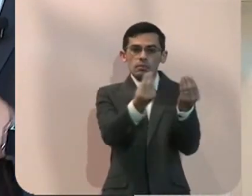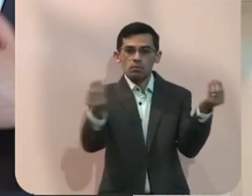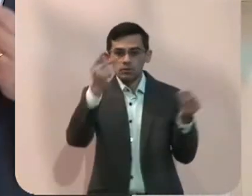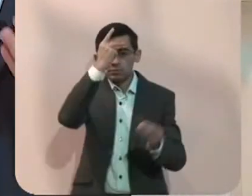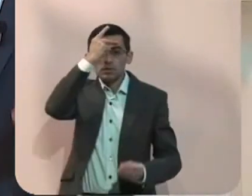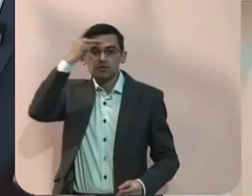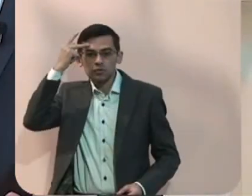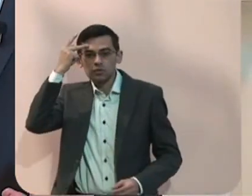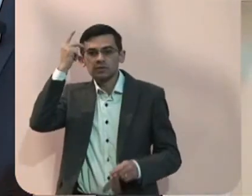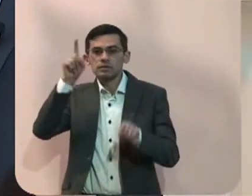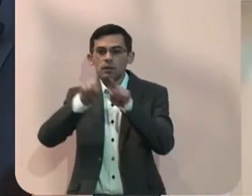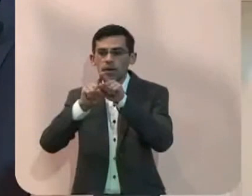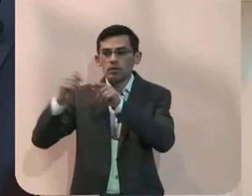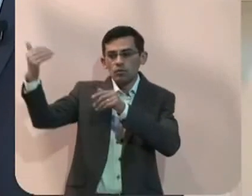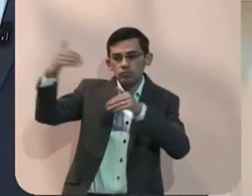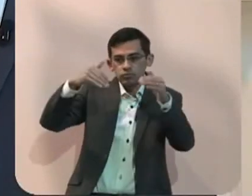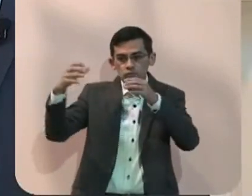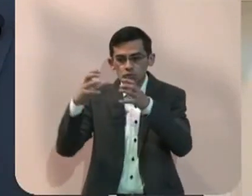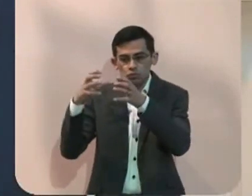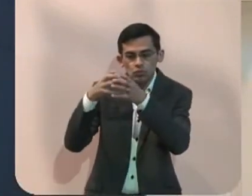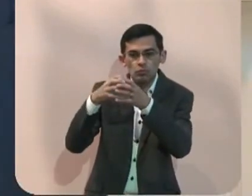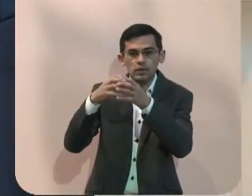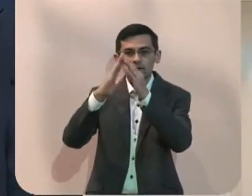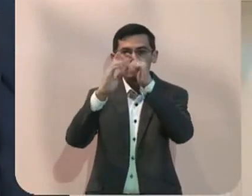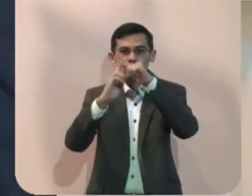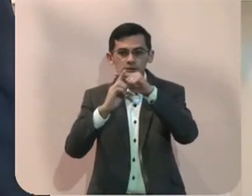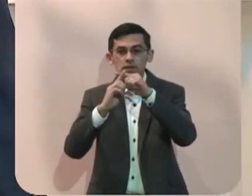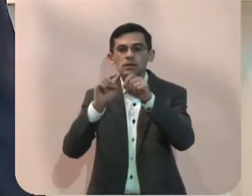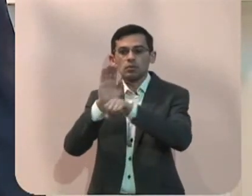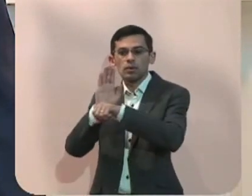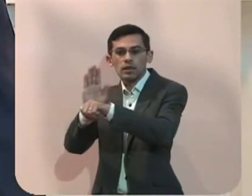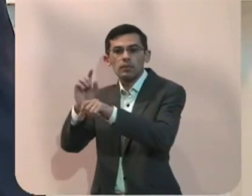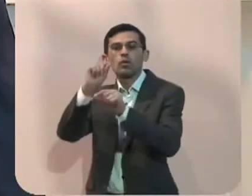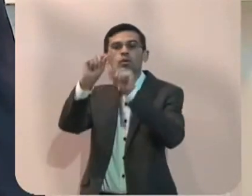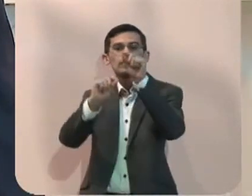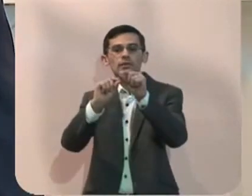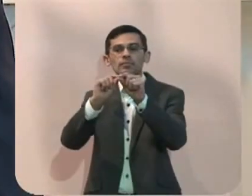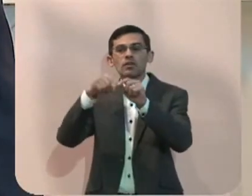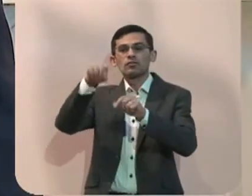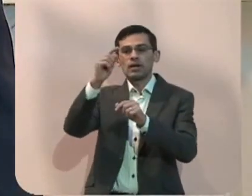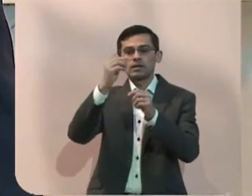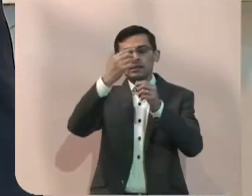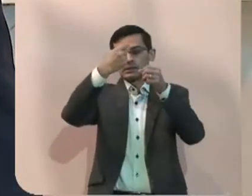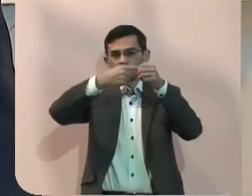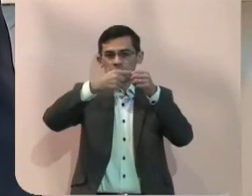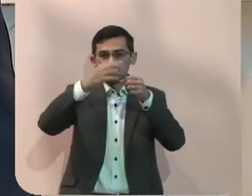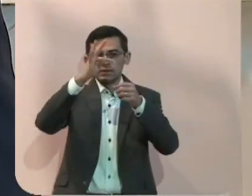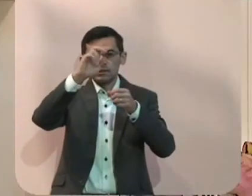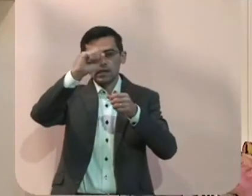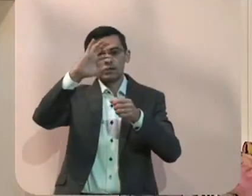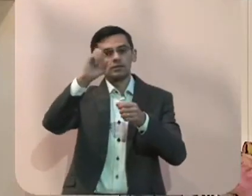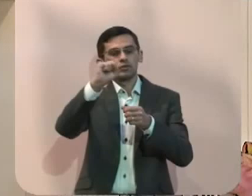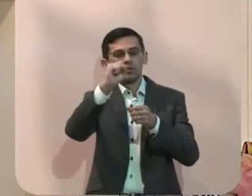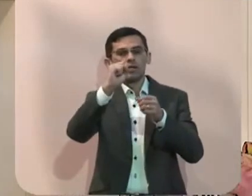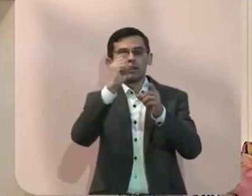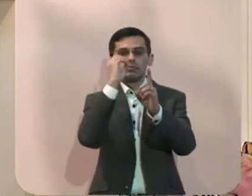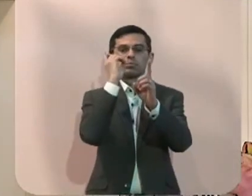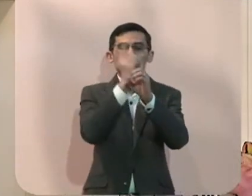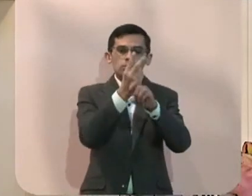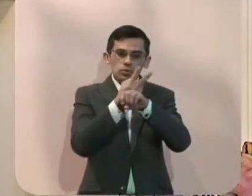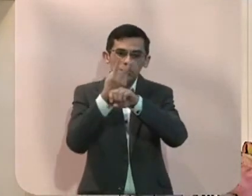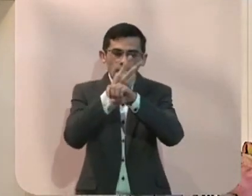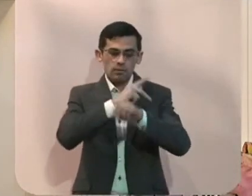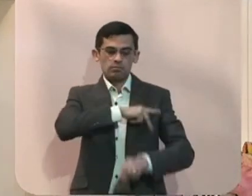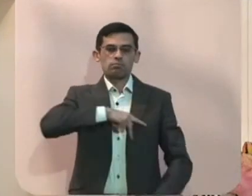pessoas foram acrescentadas ao Senhor. E então Barnabé foi a Tarso procurar Saulo. A